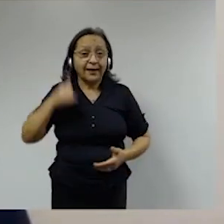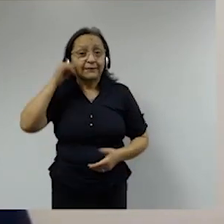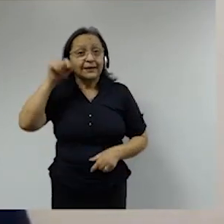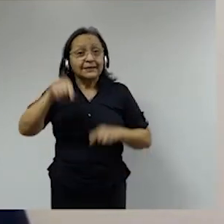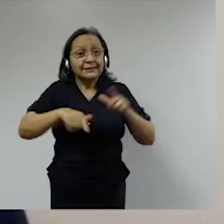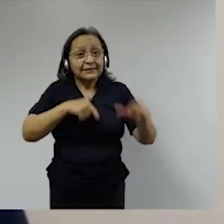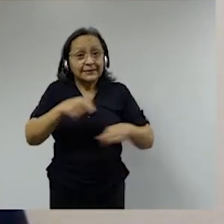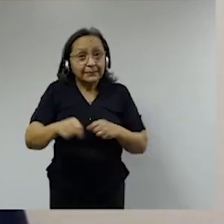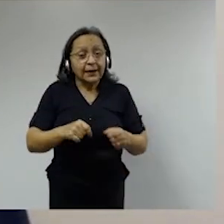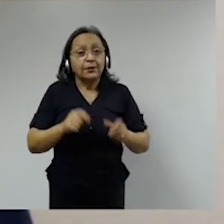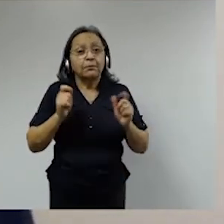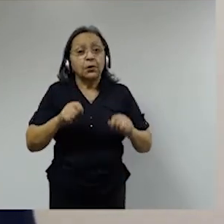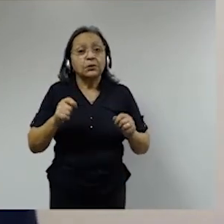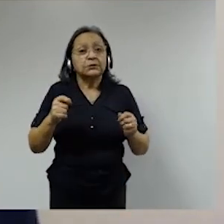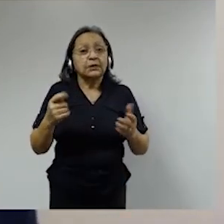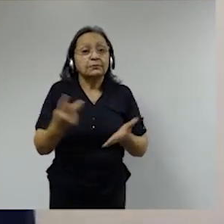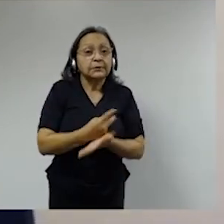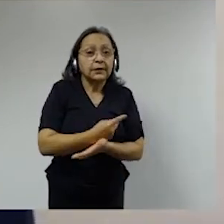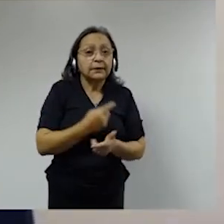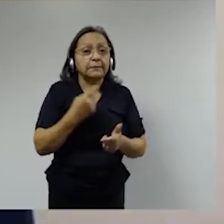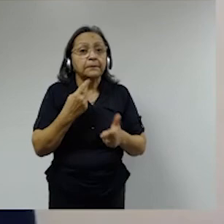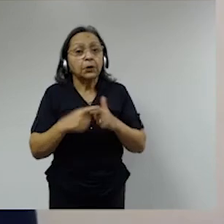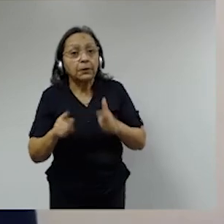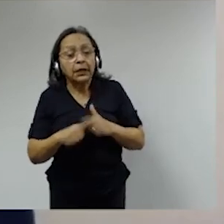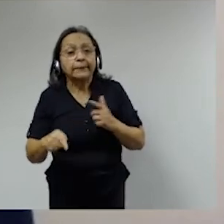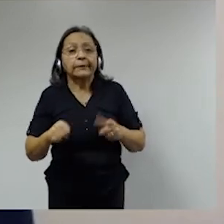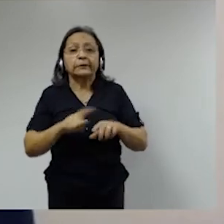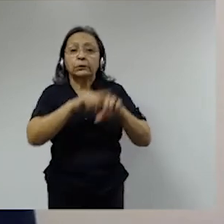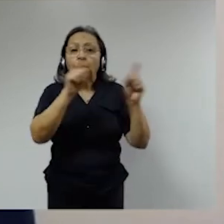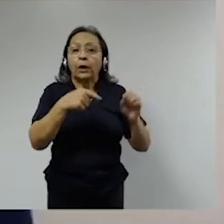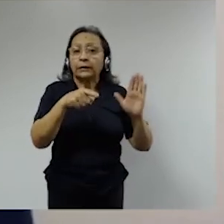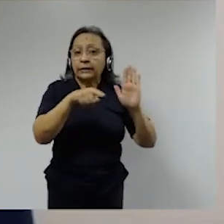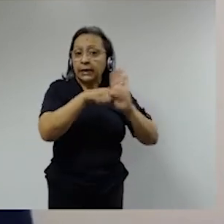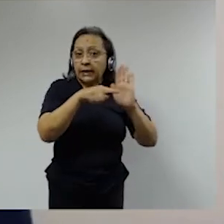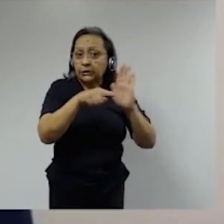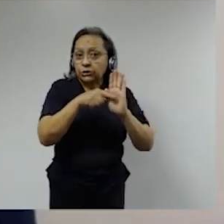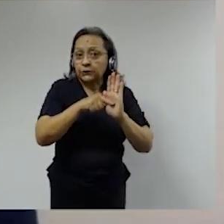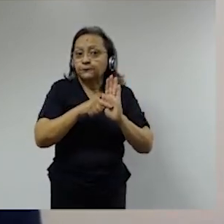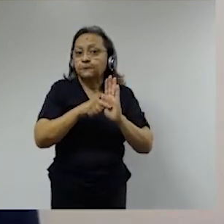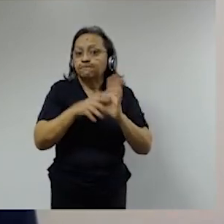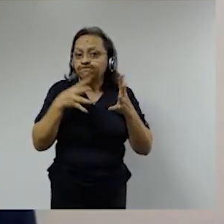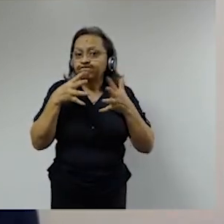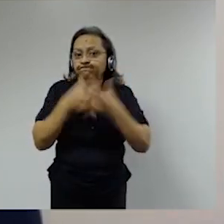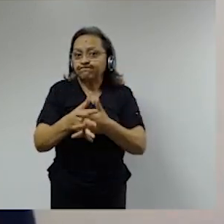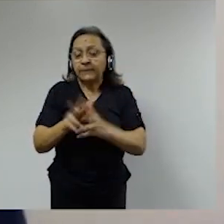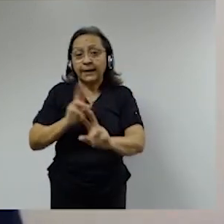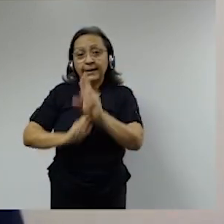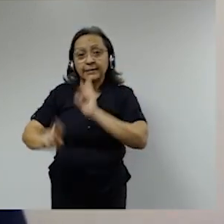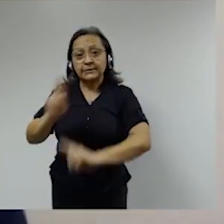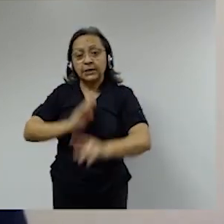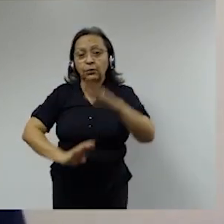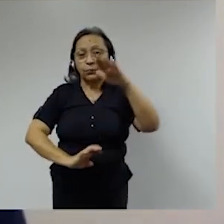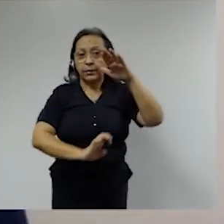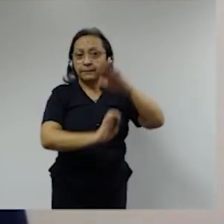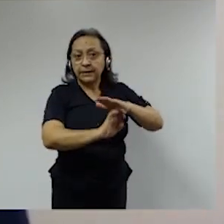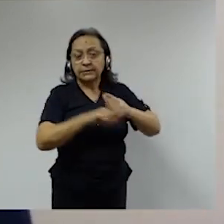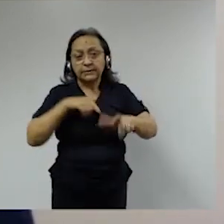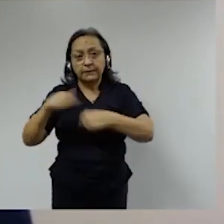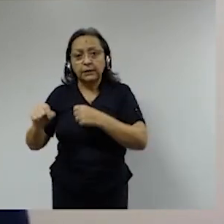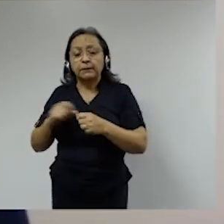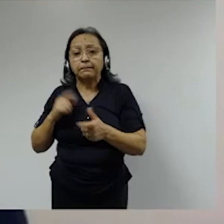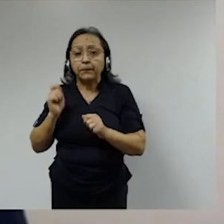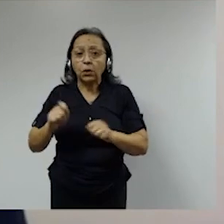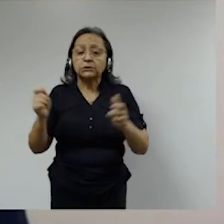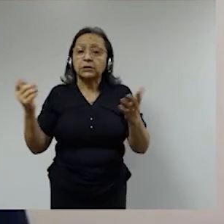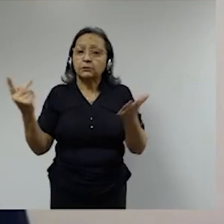trabalho desempenhado em tais condições traga um quadro negativo que venha refletir na relação de emprego e venha trazer malefícios